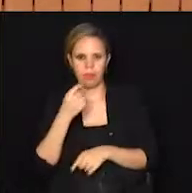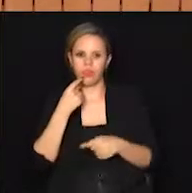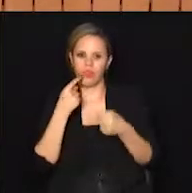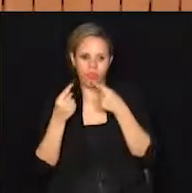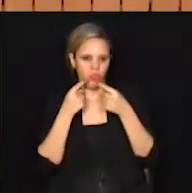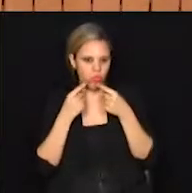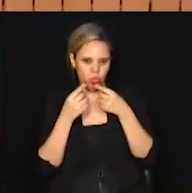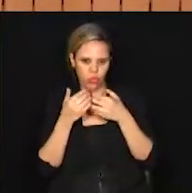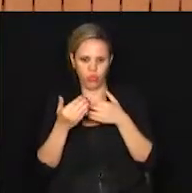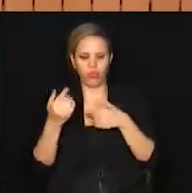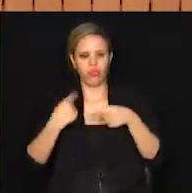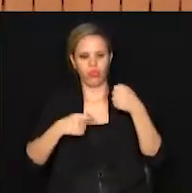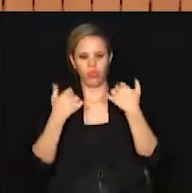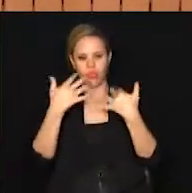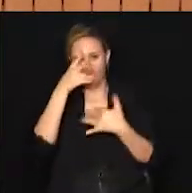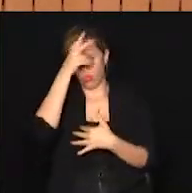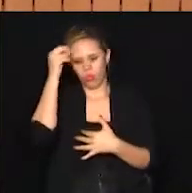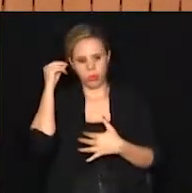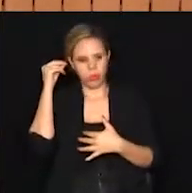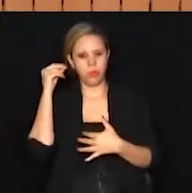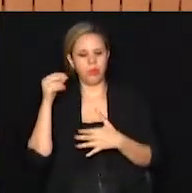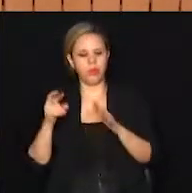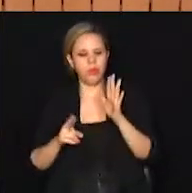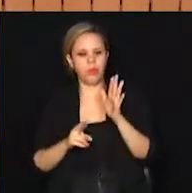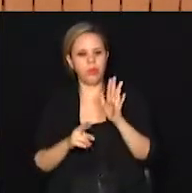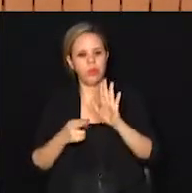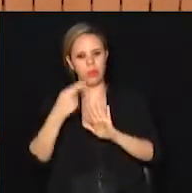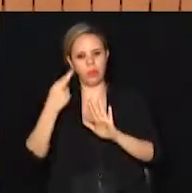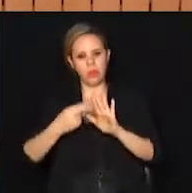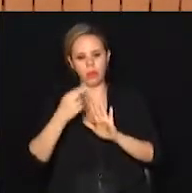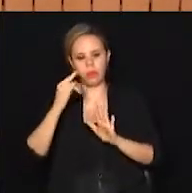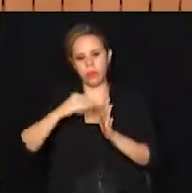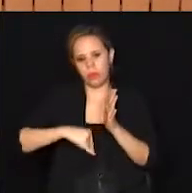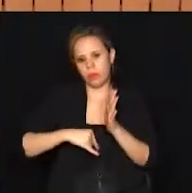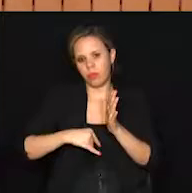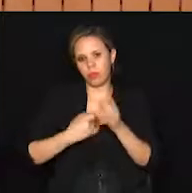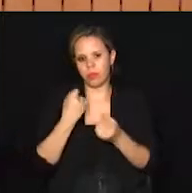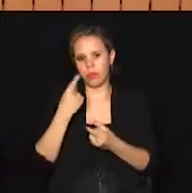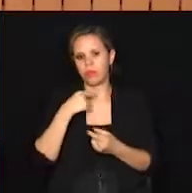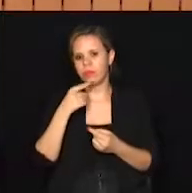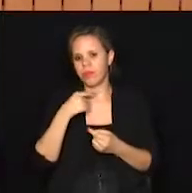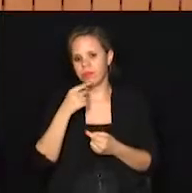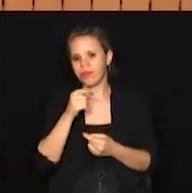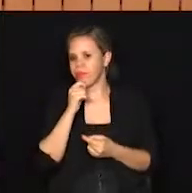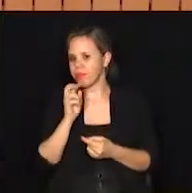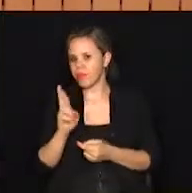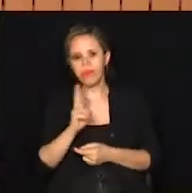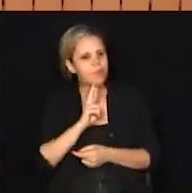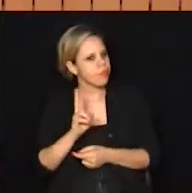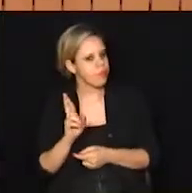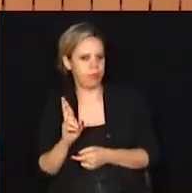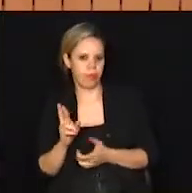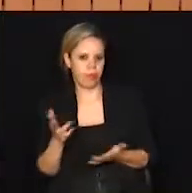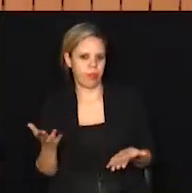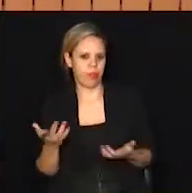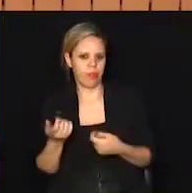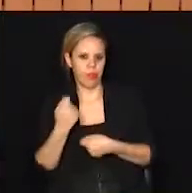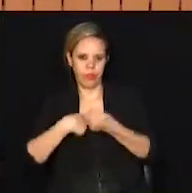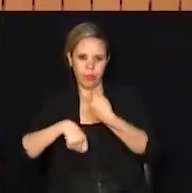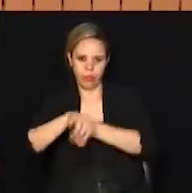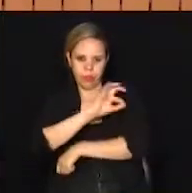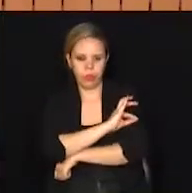a partir de um debate público, um requerimento com algumas questões que nós achamos que não foram ainda respondidas pela